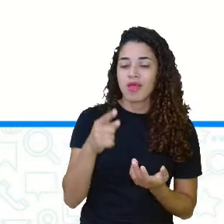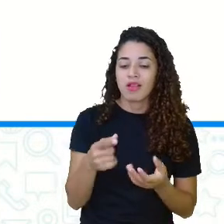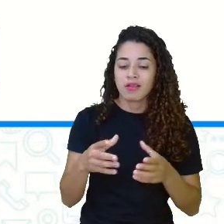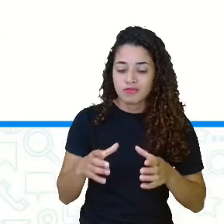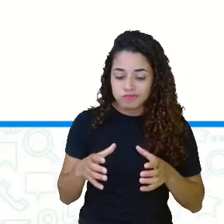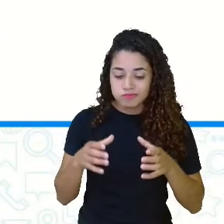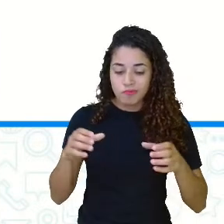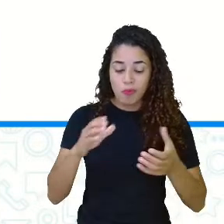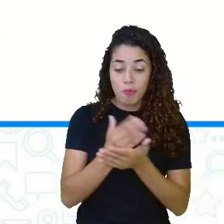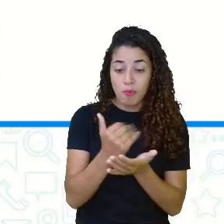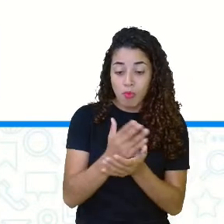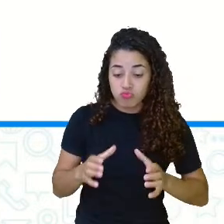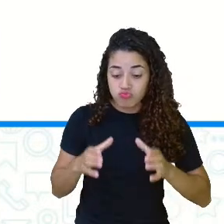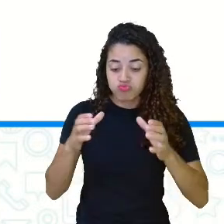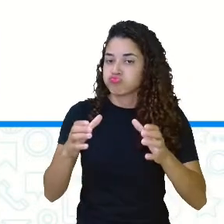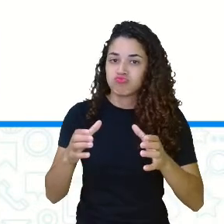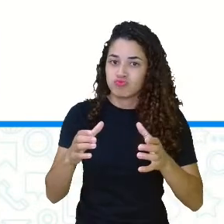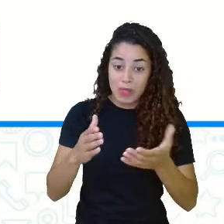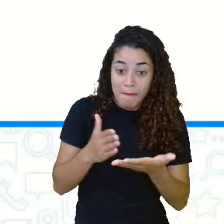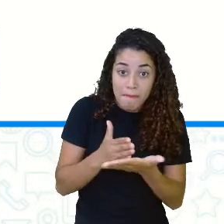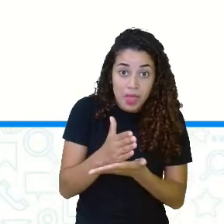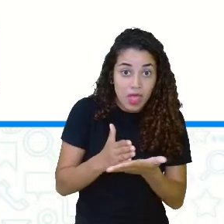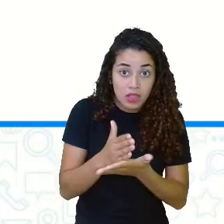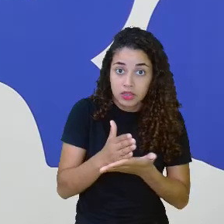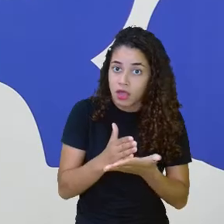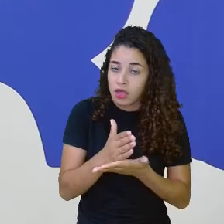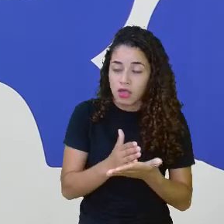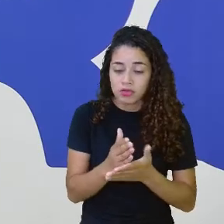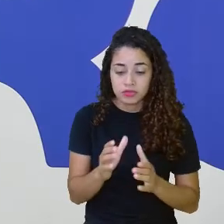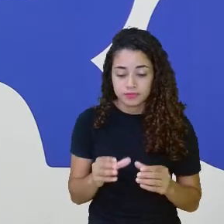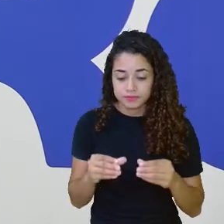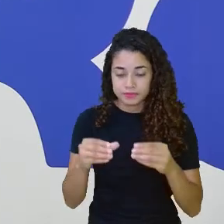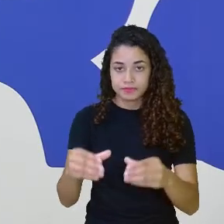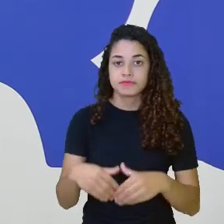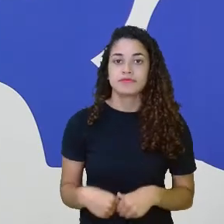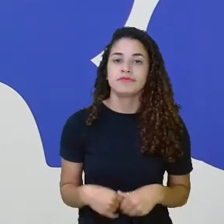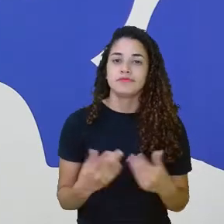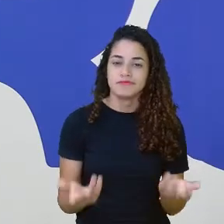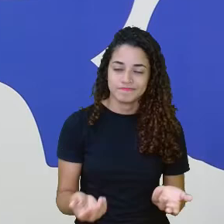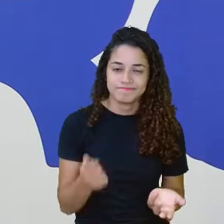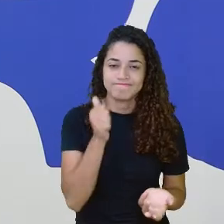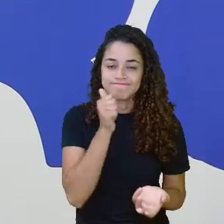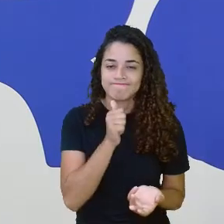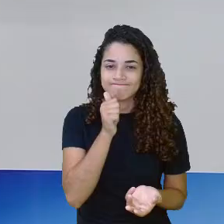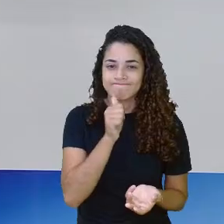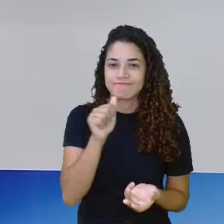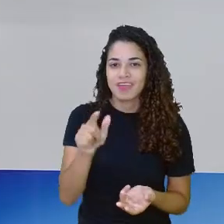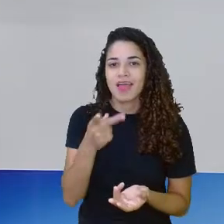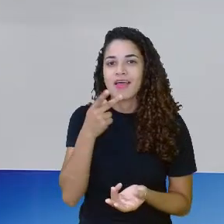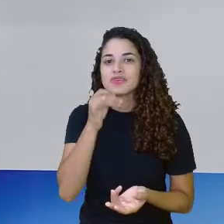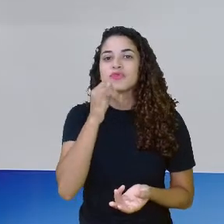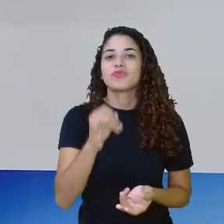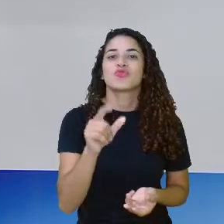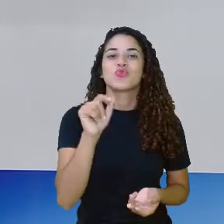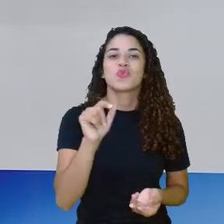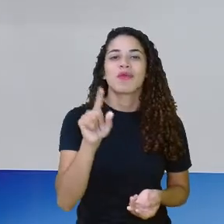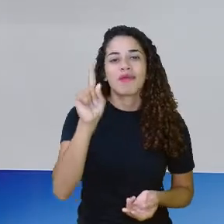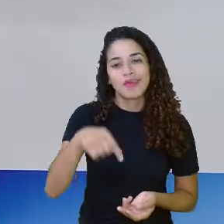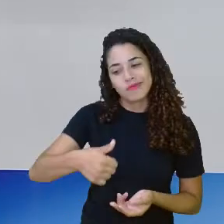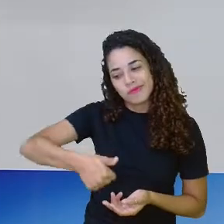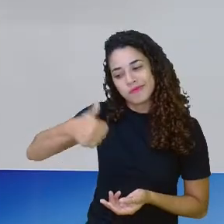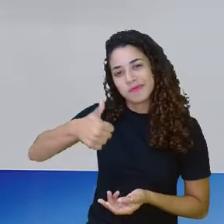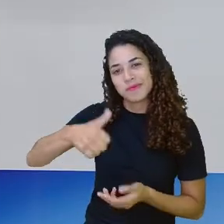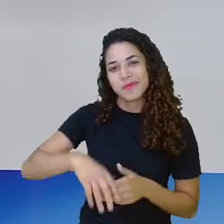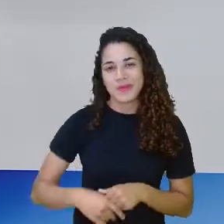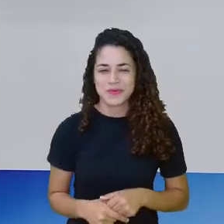seus colegas. A Yasmin já disse aqui que é o número 1. O número 1, vamos conferir, Yasmin, se